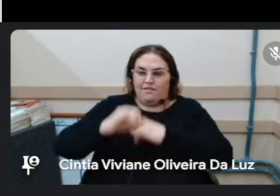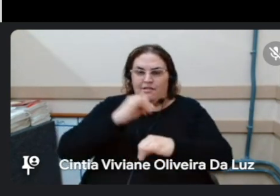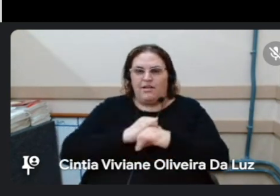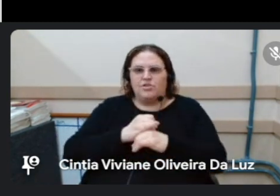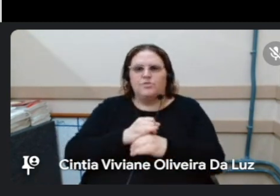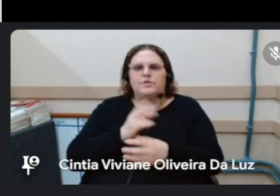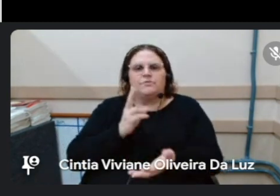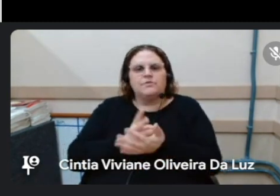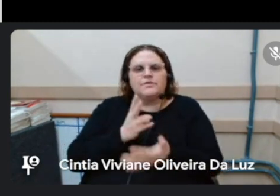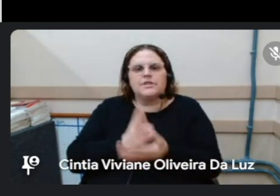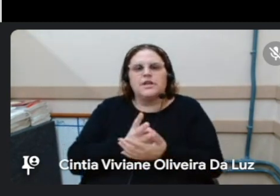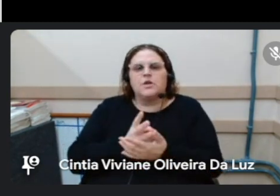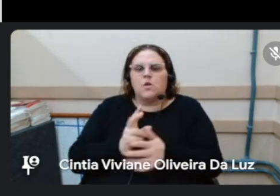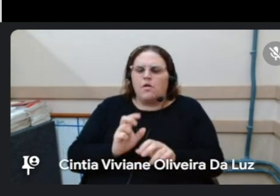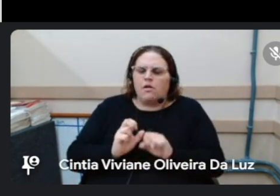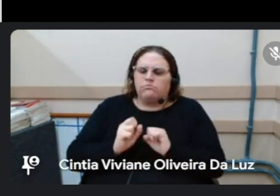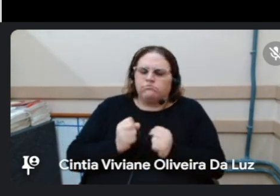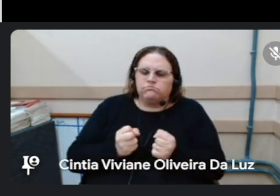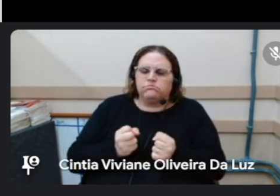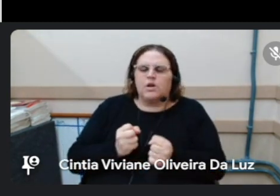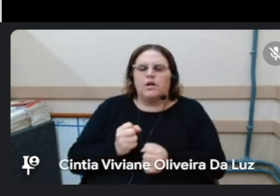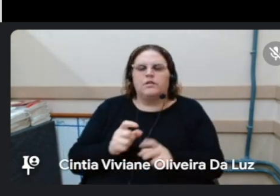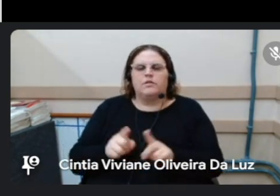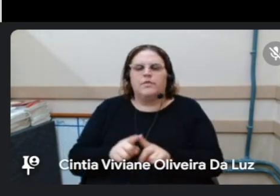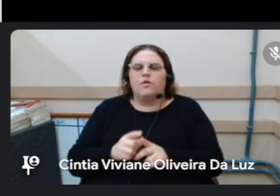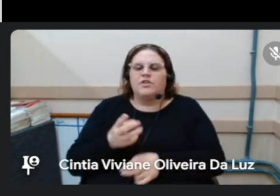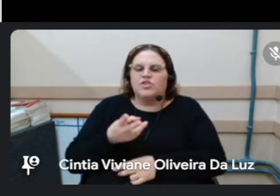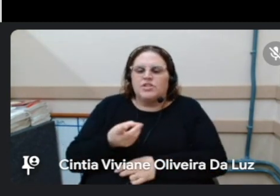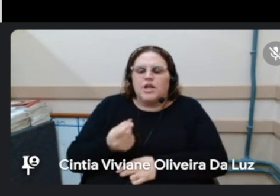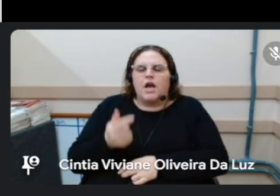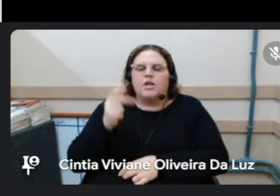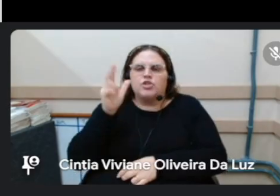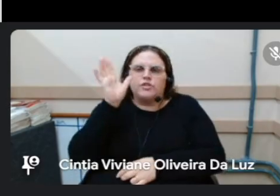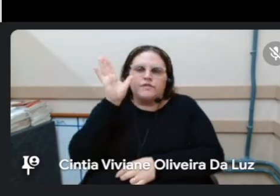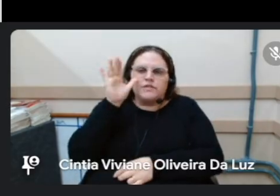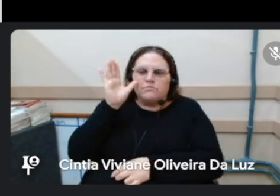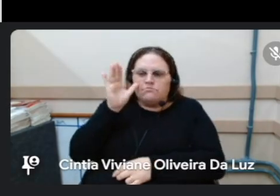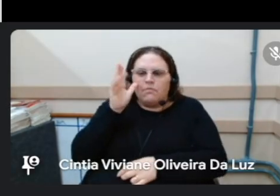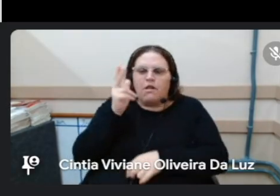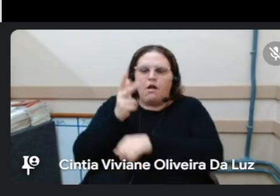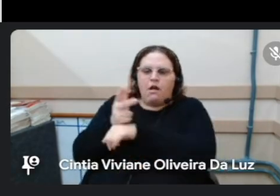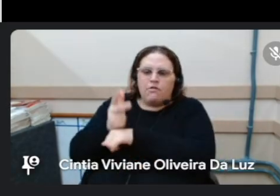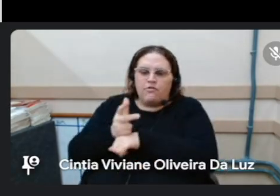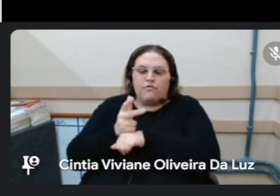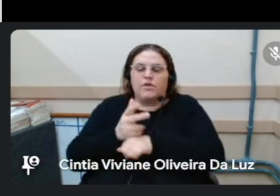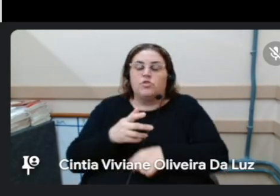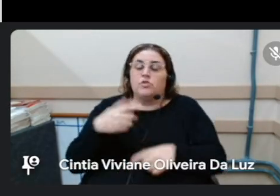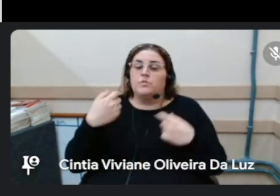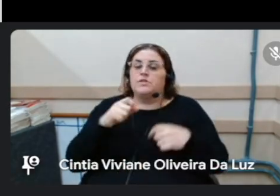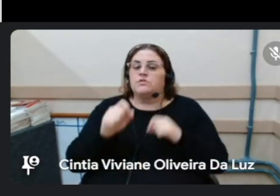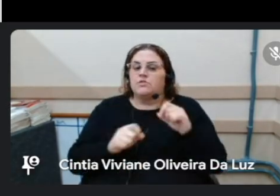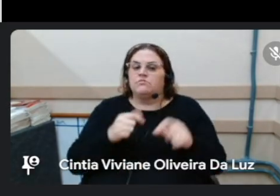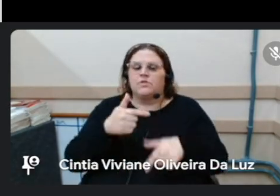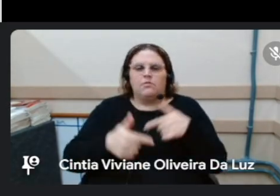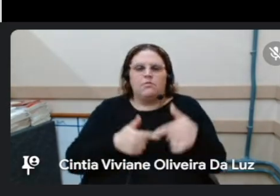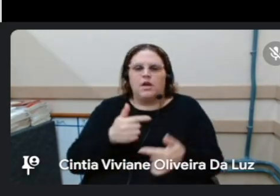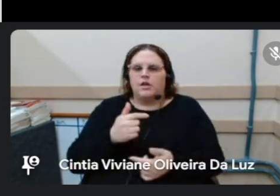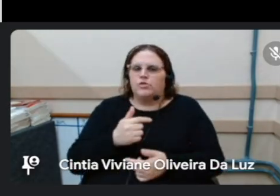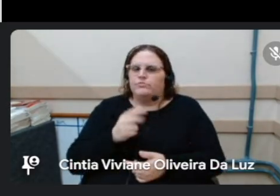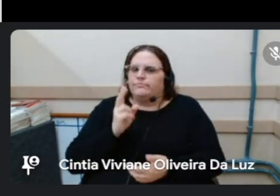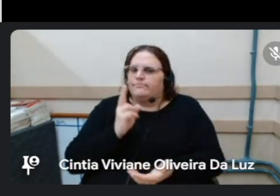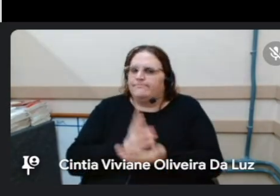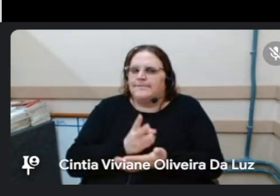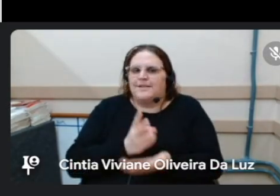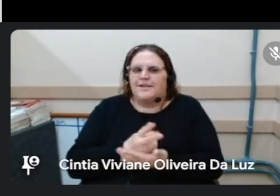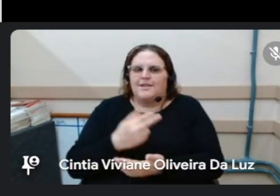engajamentos e com a quantidade de visibilidade eh é preciso Um trabalho quase ininterrupto né e um trabalho